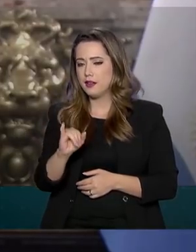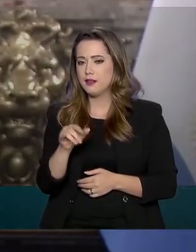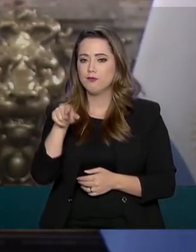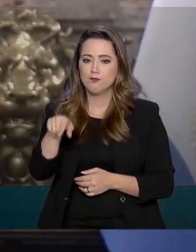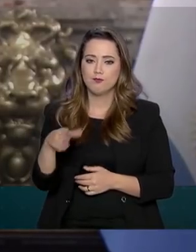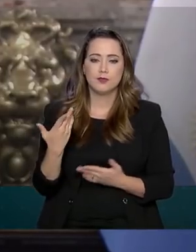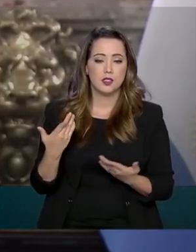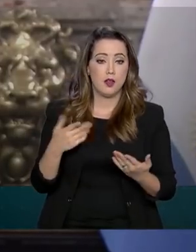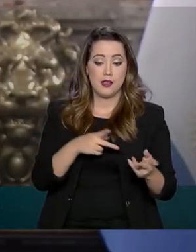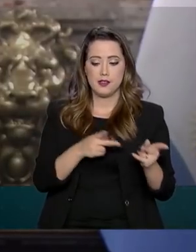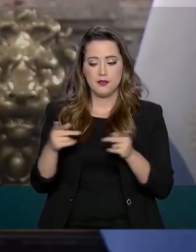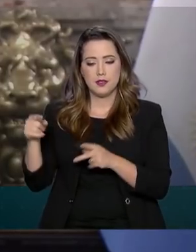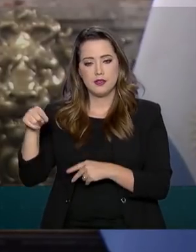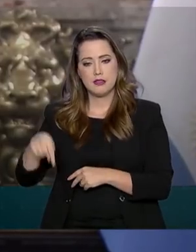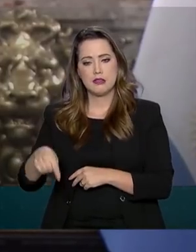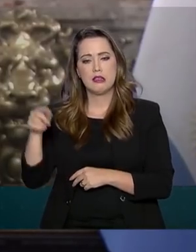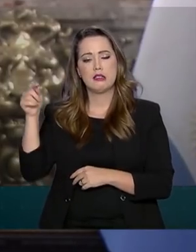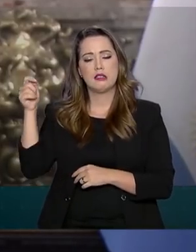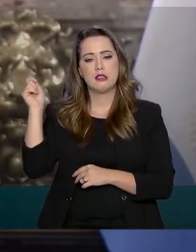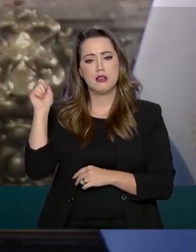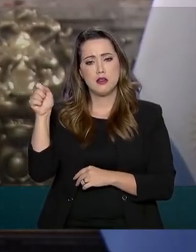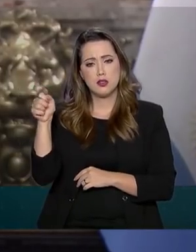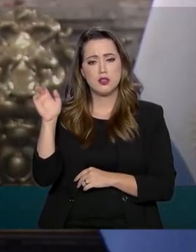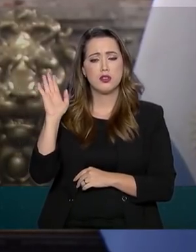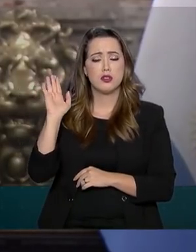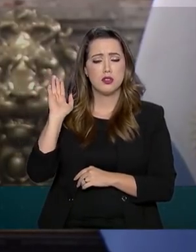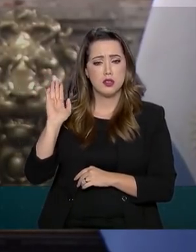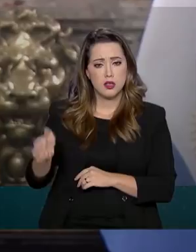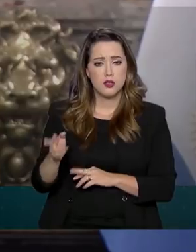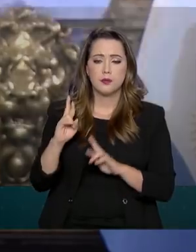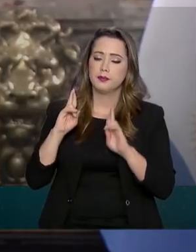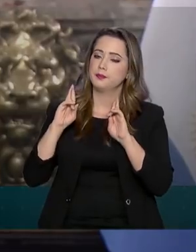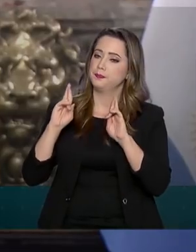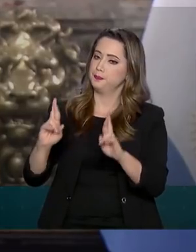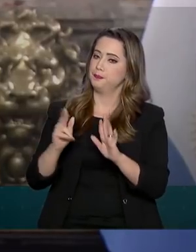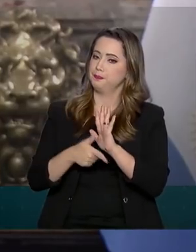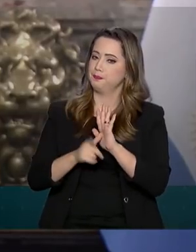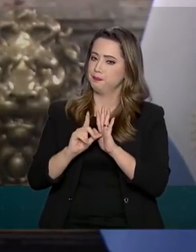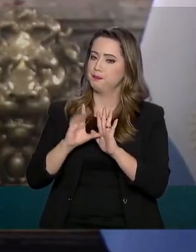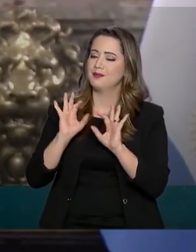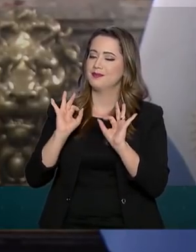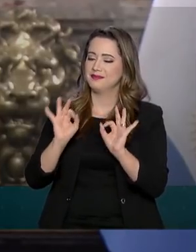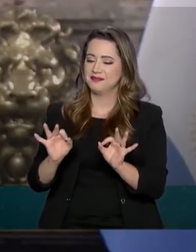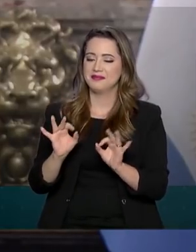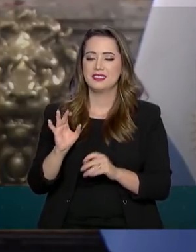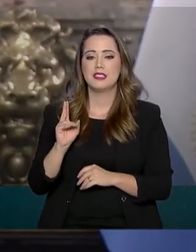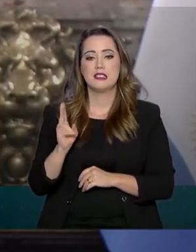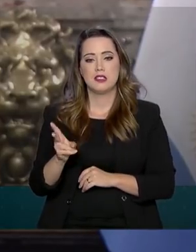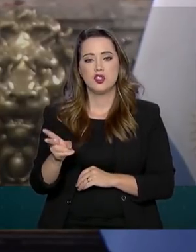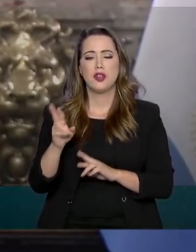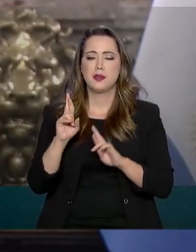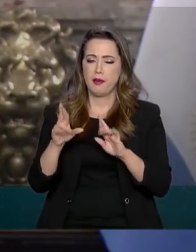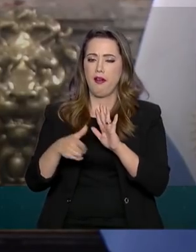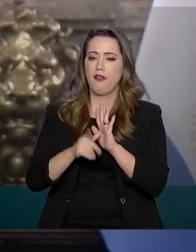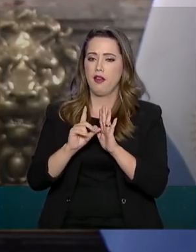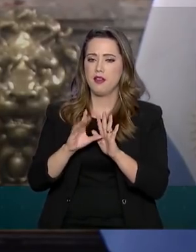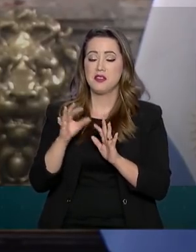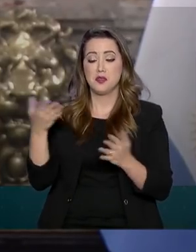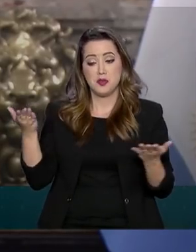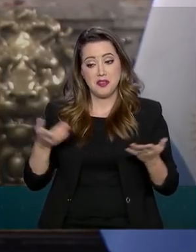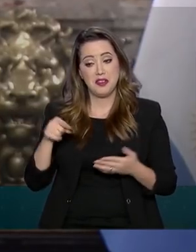essa passagem por aqui, como já se era de se esperar, está sendo simplesmente